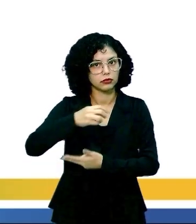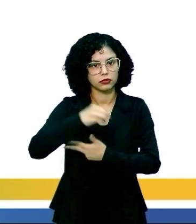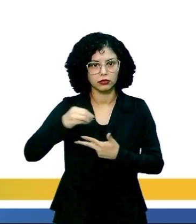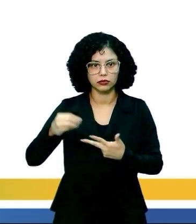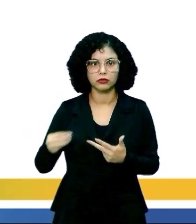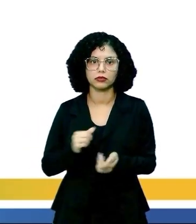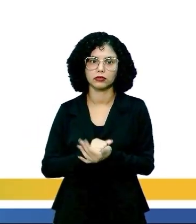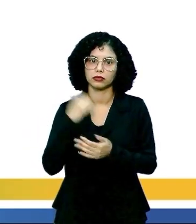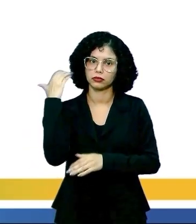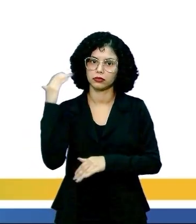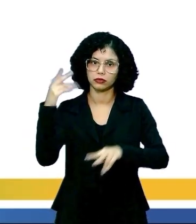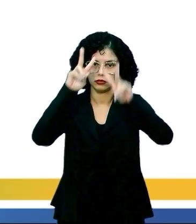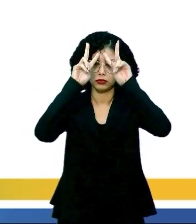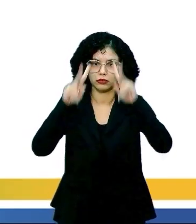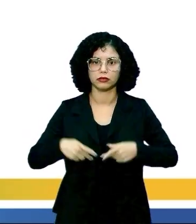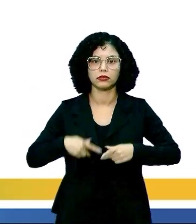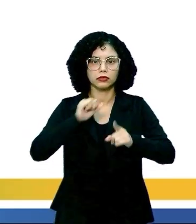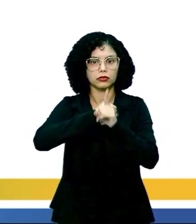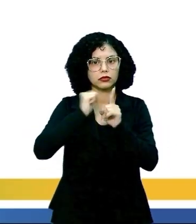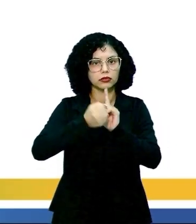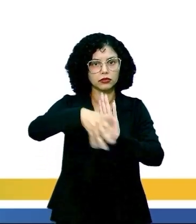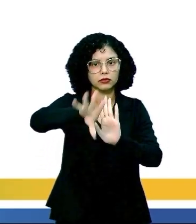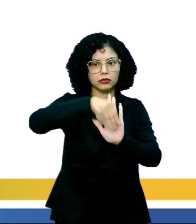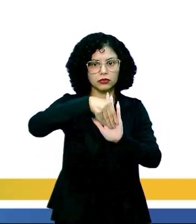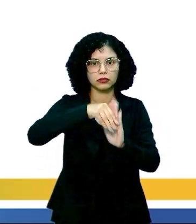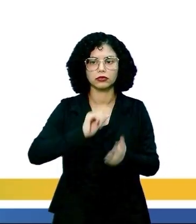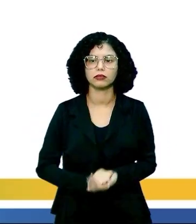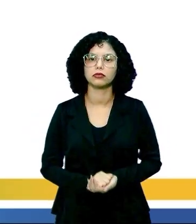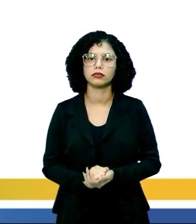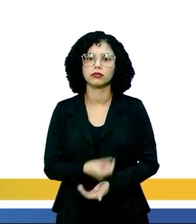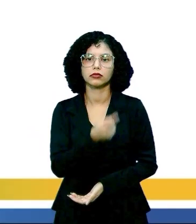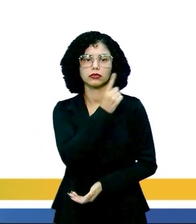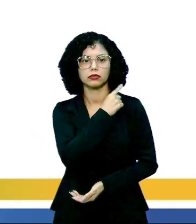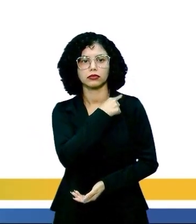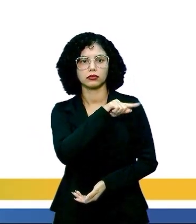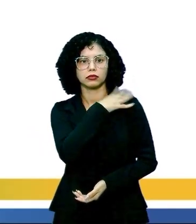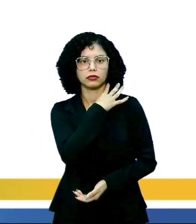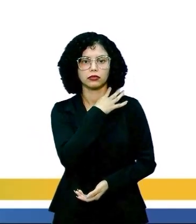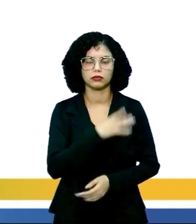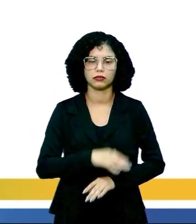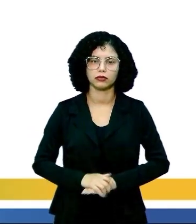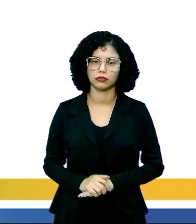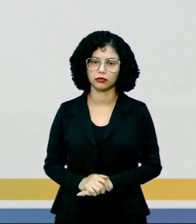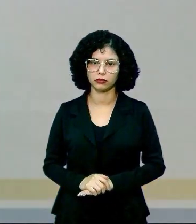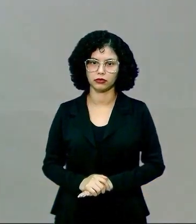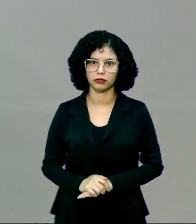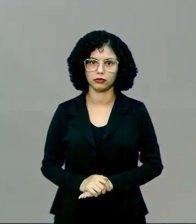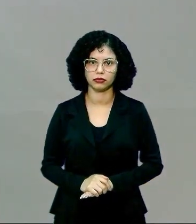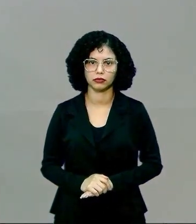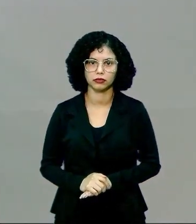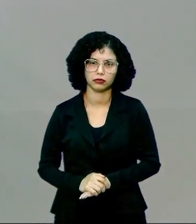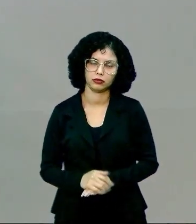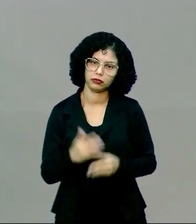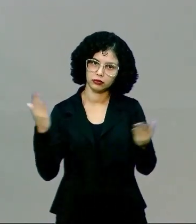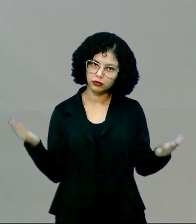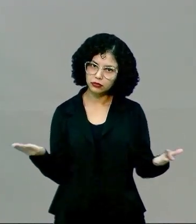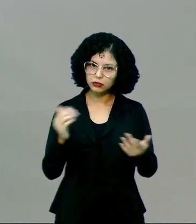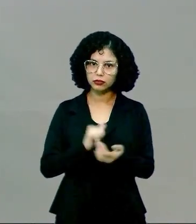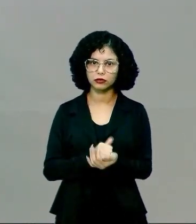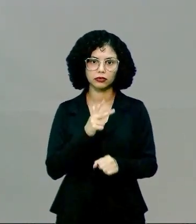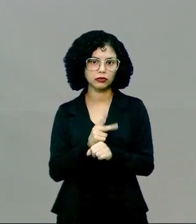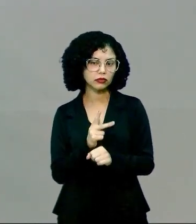Enem, Ciências Humanas e Sociais Aplicadas, primeiro ano do ensino médio. E